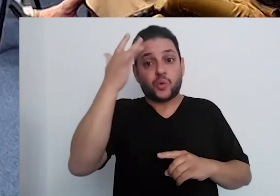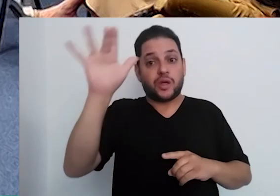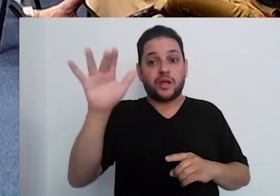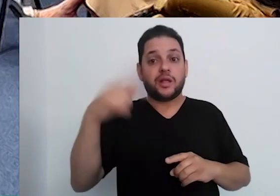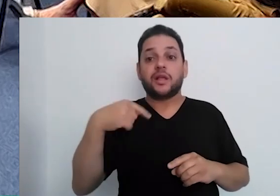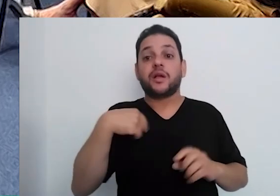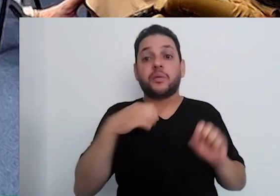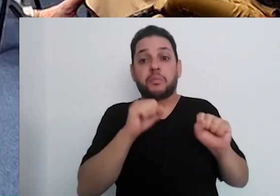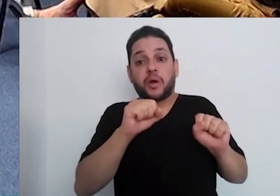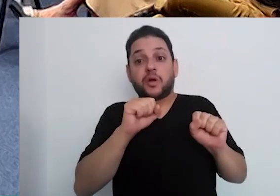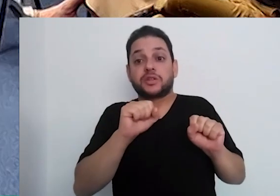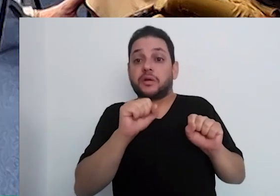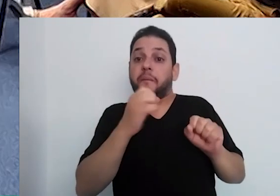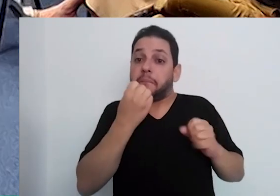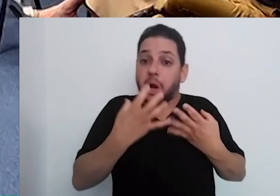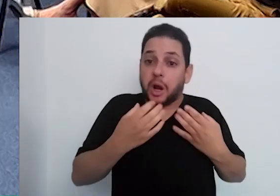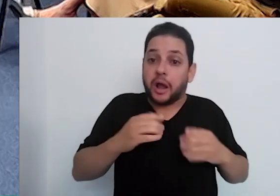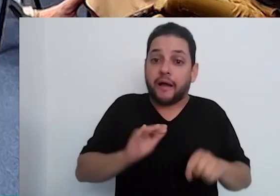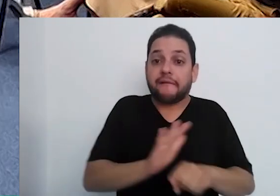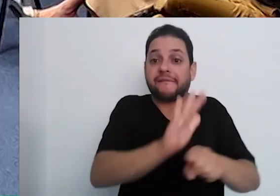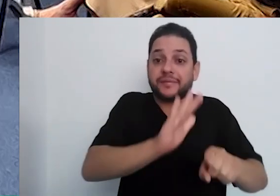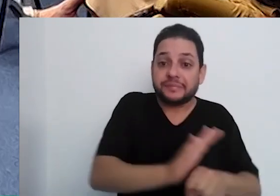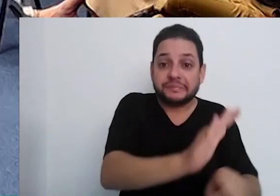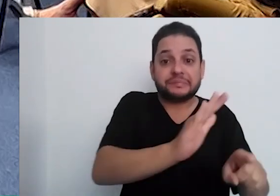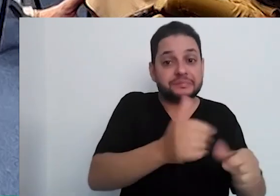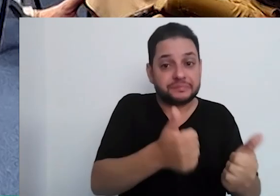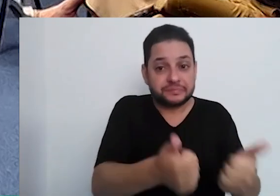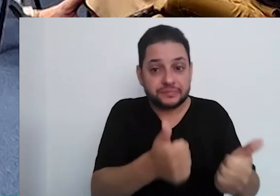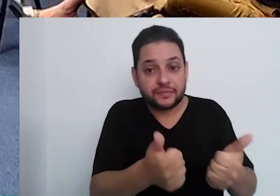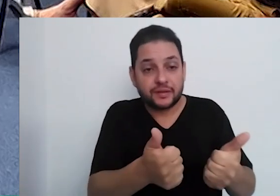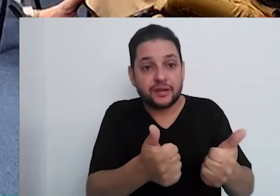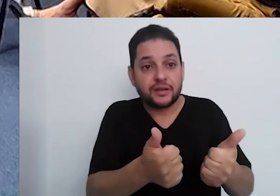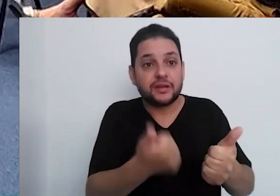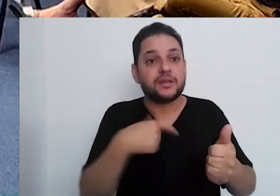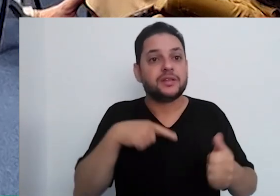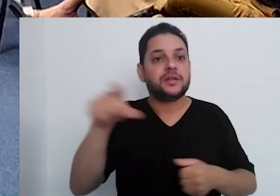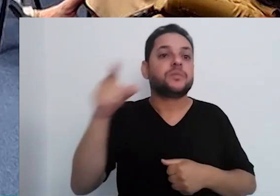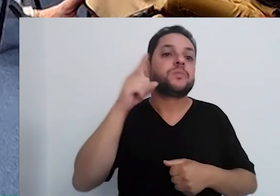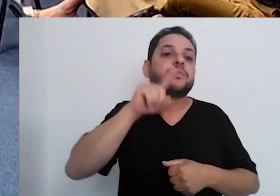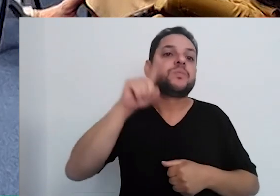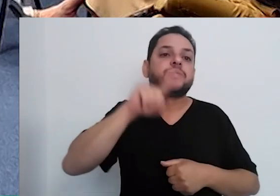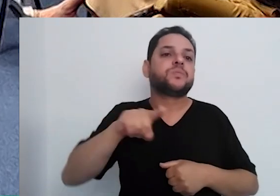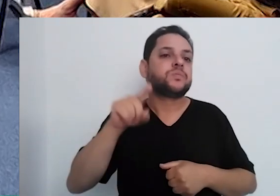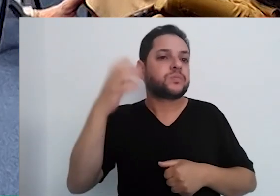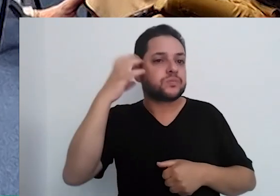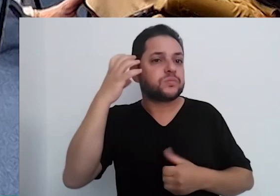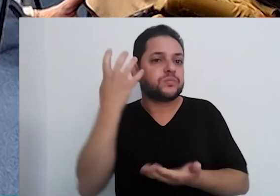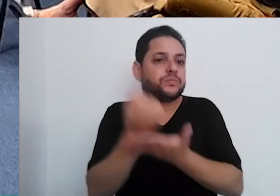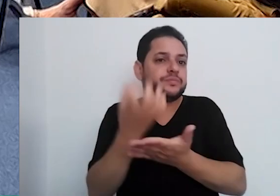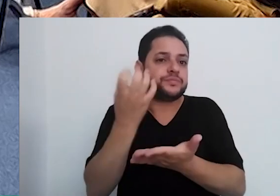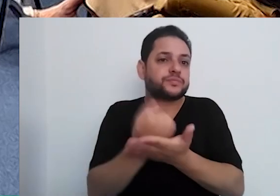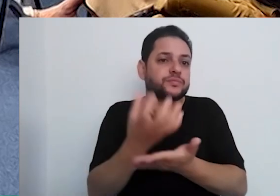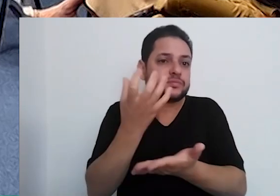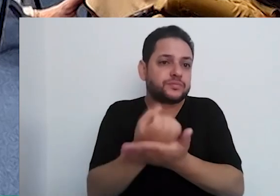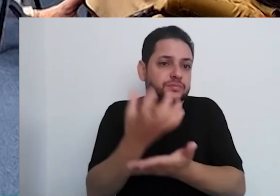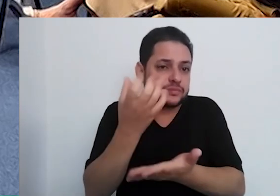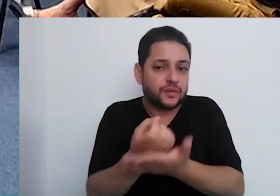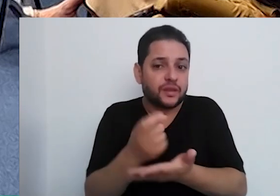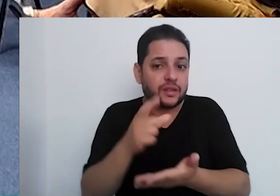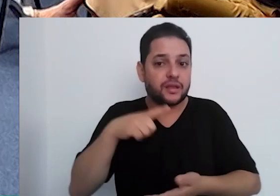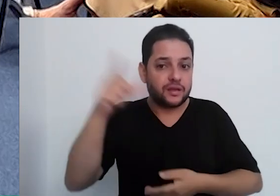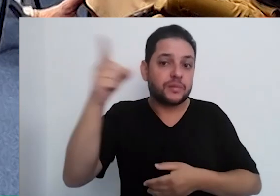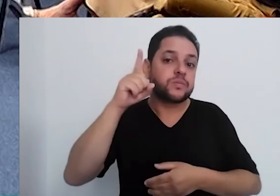pode ter um efeito positivo eh tem um caso famoso nos Estados Unidos de um podcast aliás excelente chamado in the Dark que